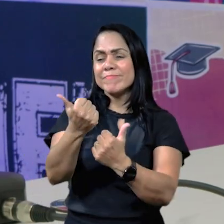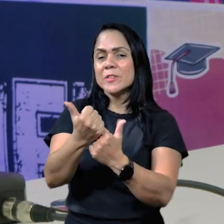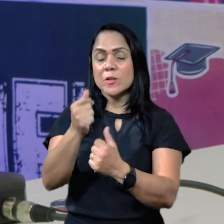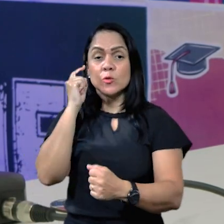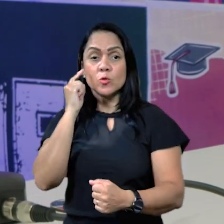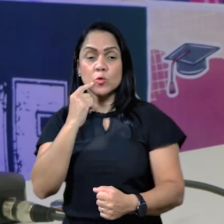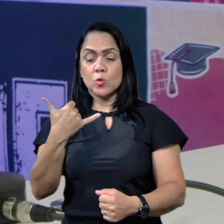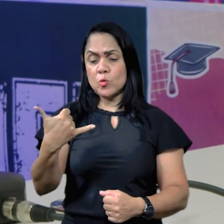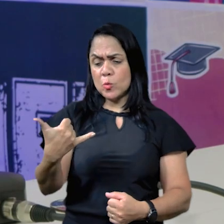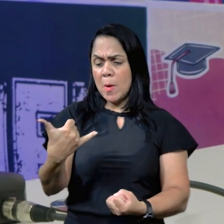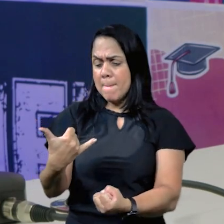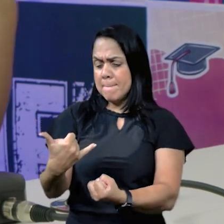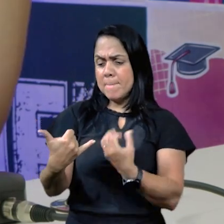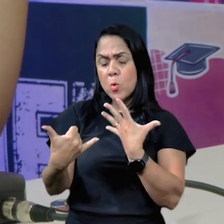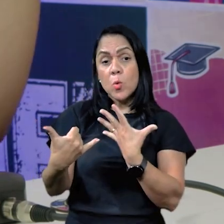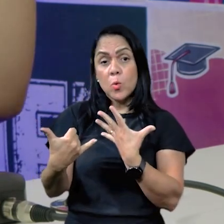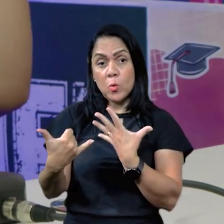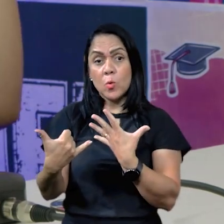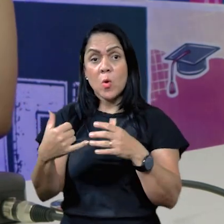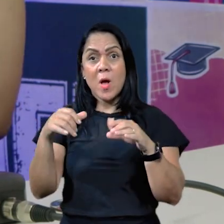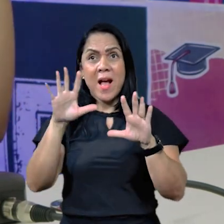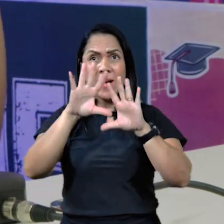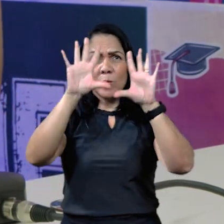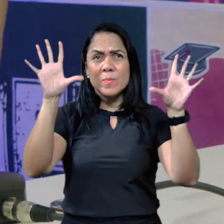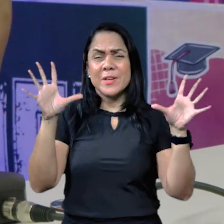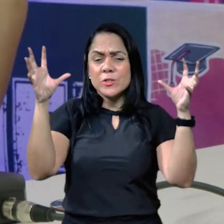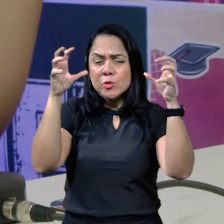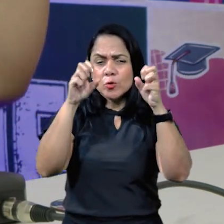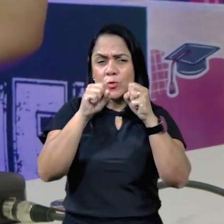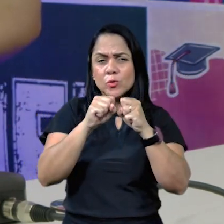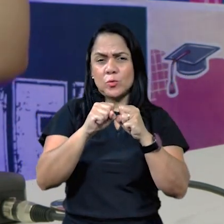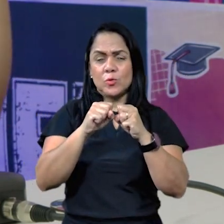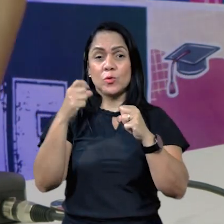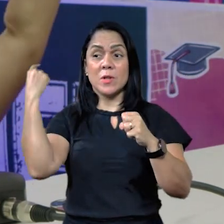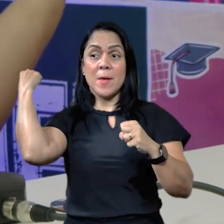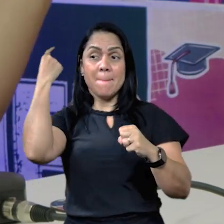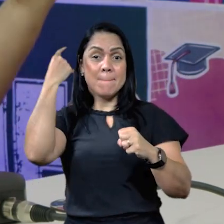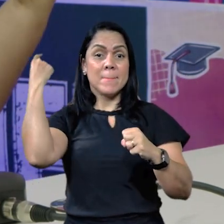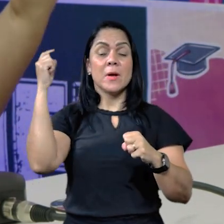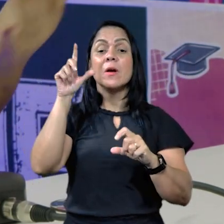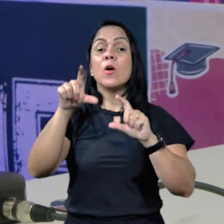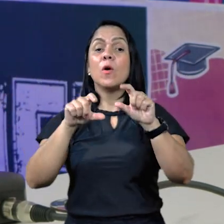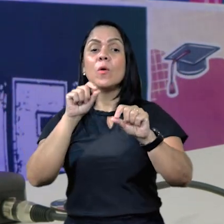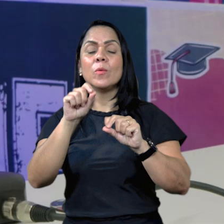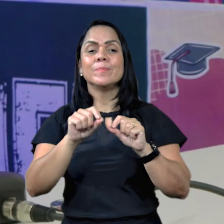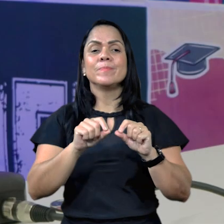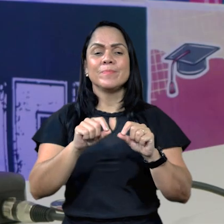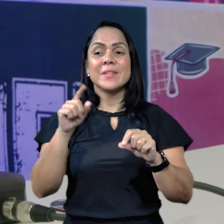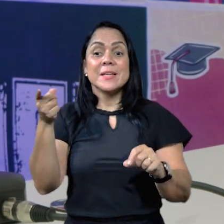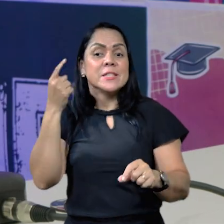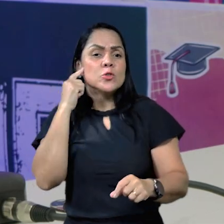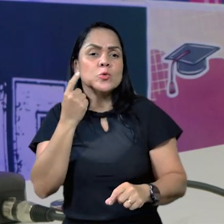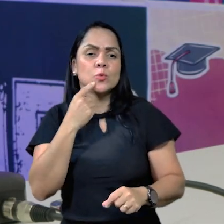com o celular, tela ligada, sala de cinema toda escura, o pessoal de trás faz, oh, desliga, e ele é